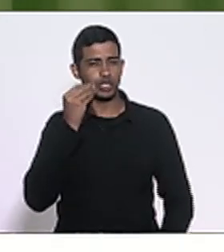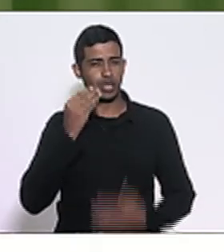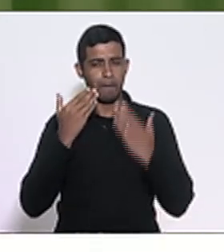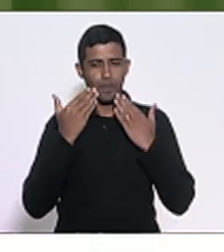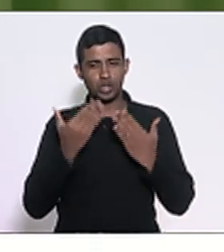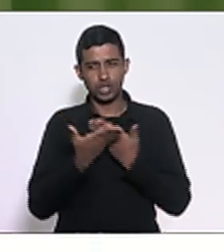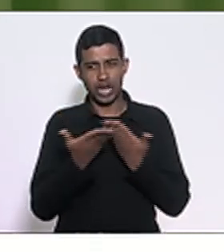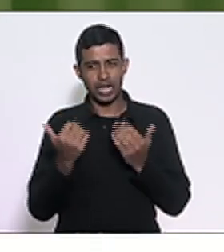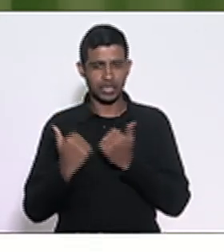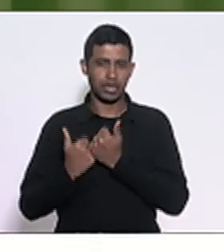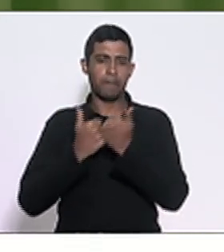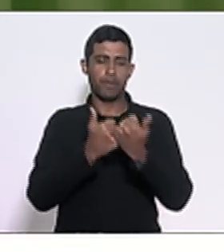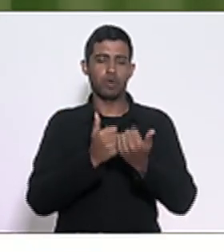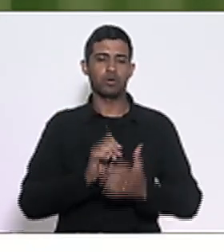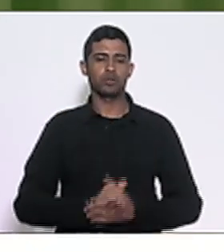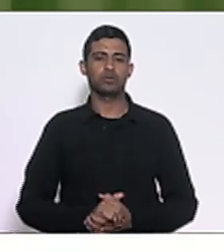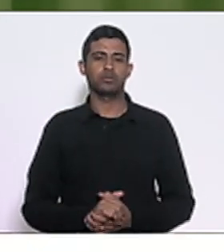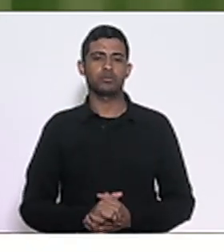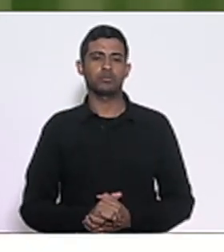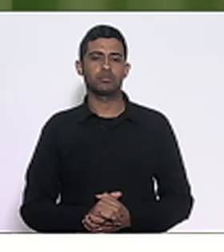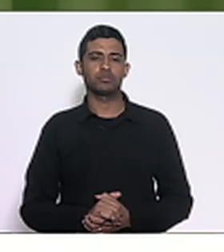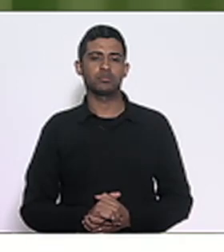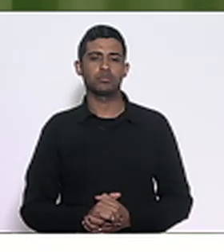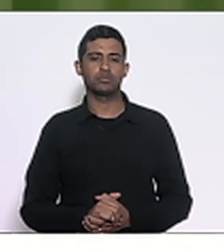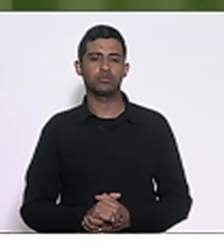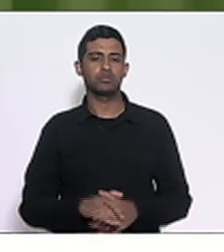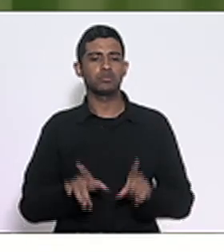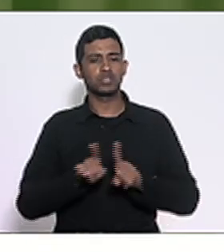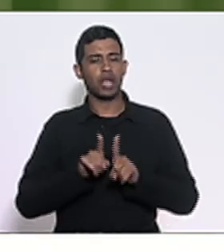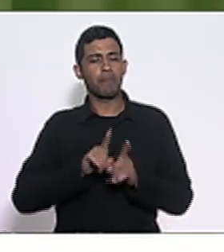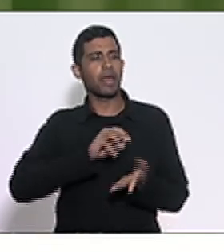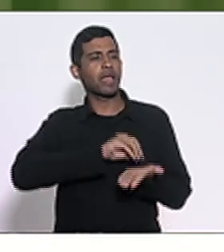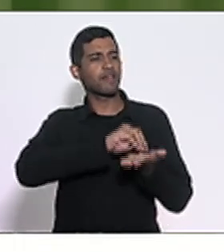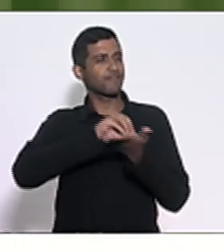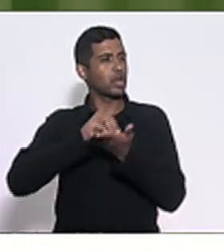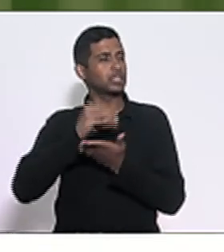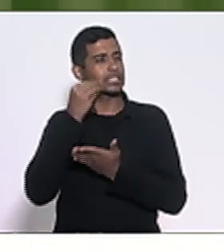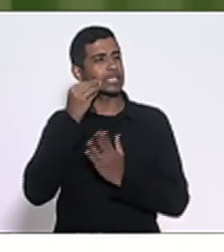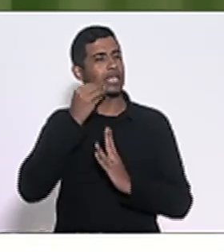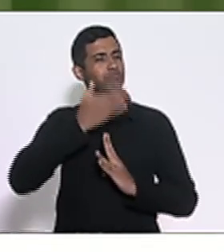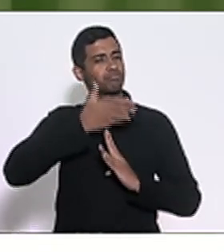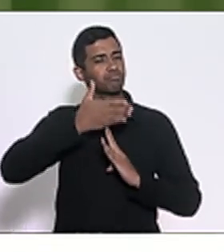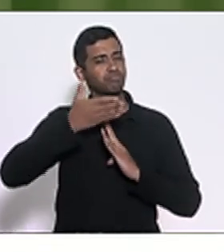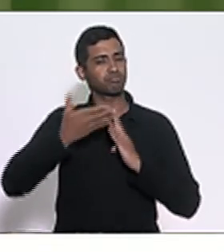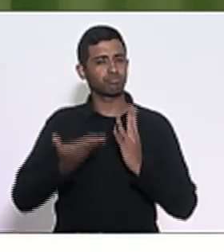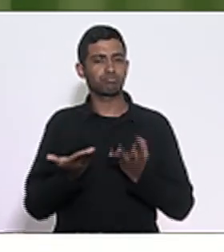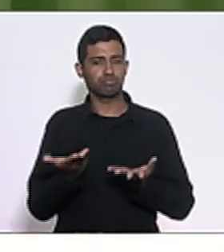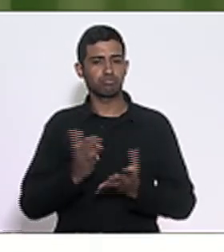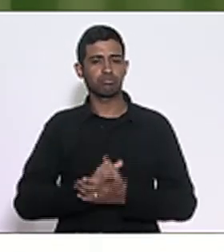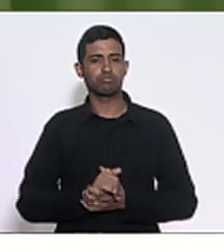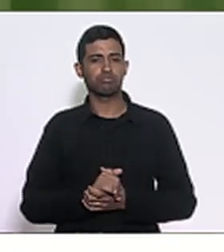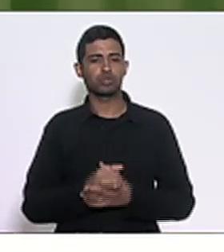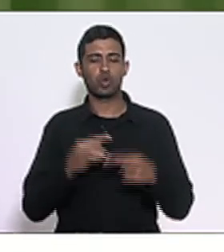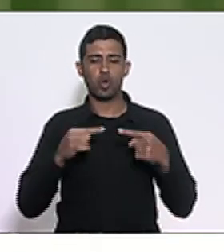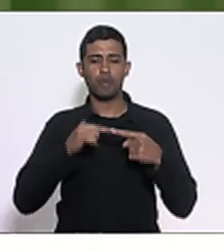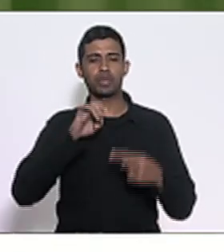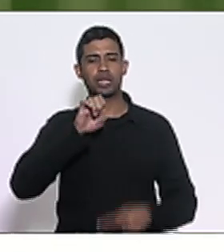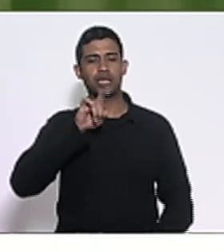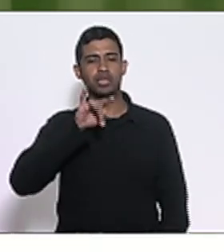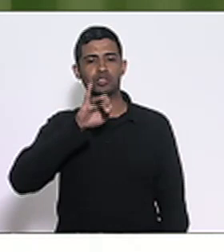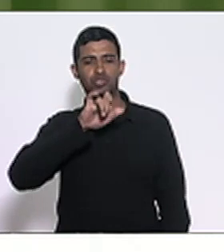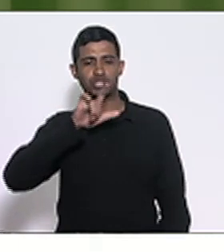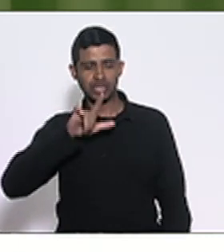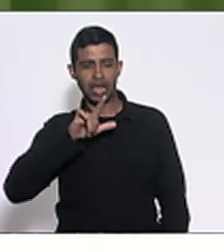deles e, eventualmente, até a necessidade de algum tipo de financiamento em construção com editais da FAPERJ,